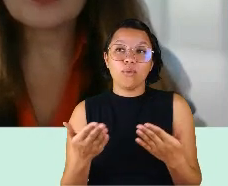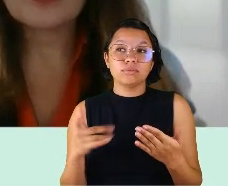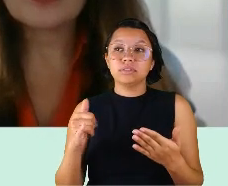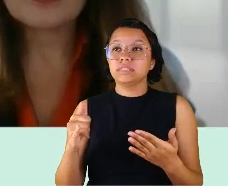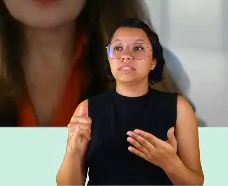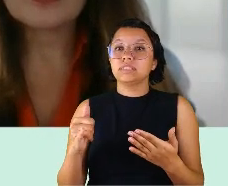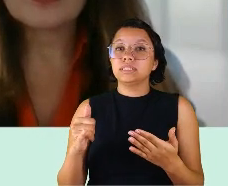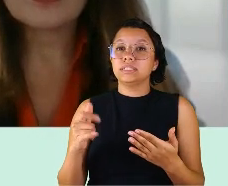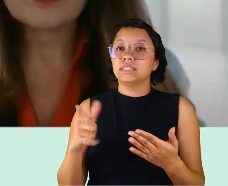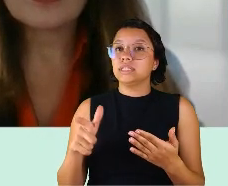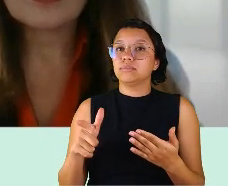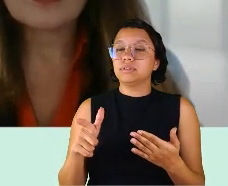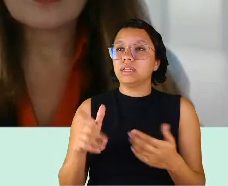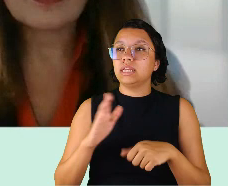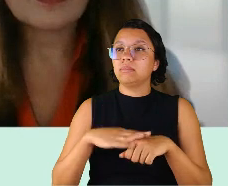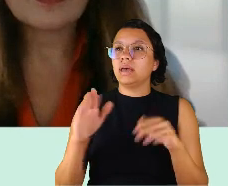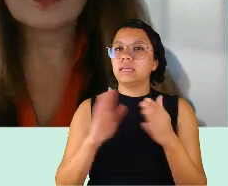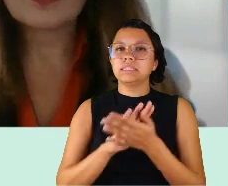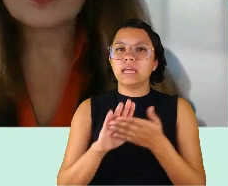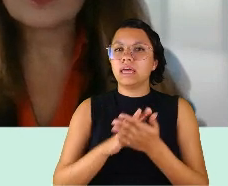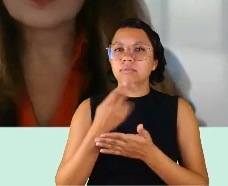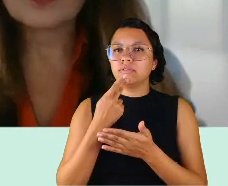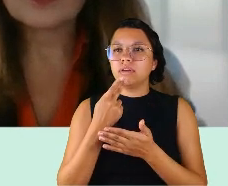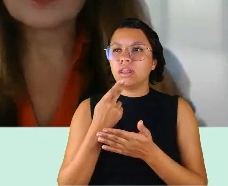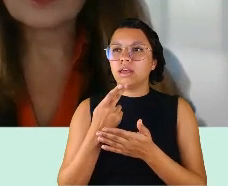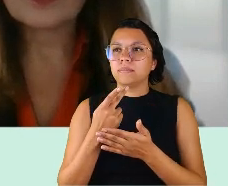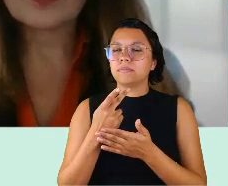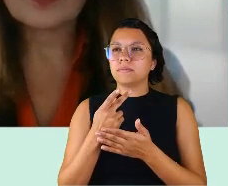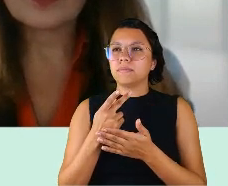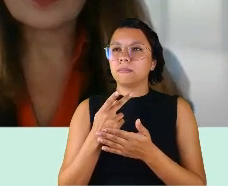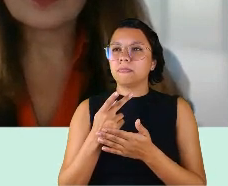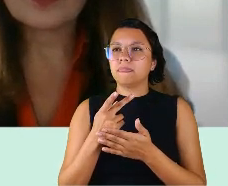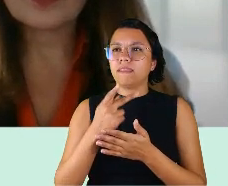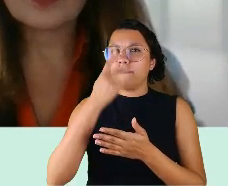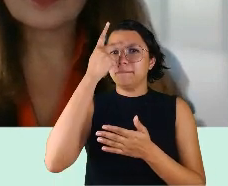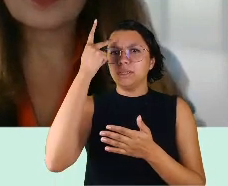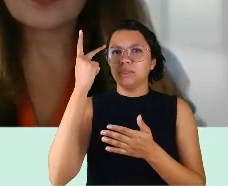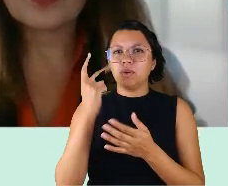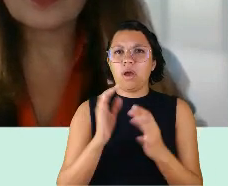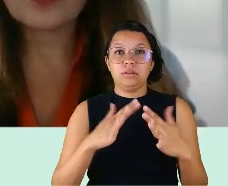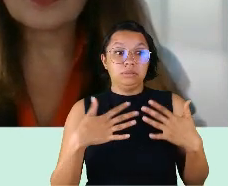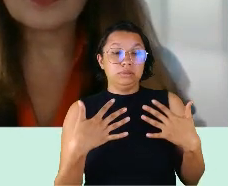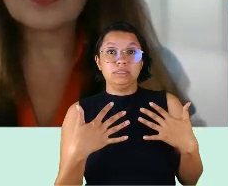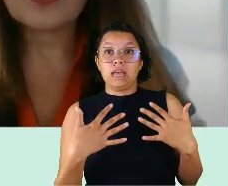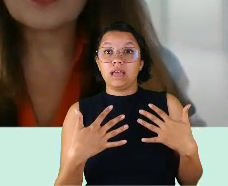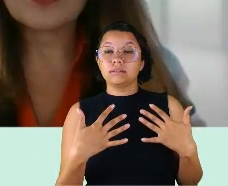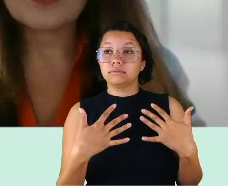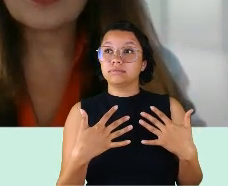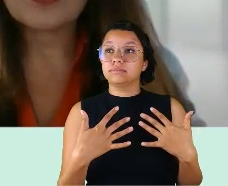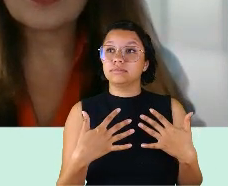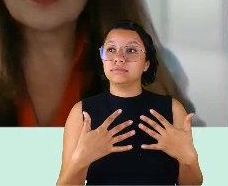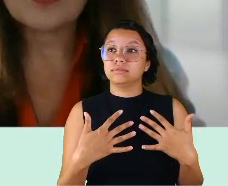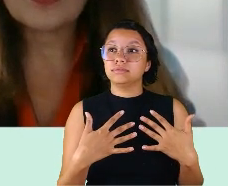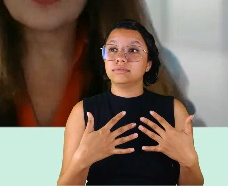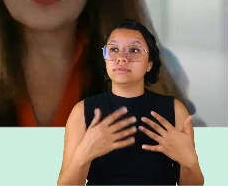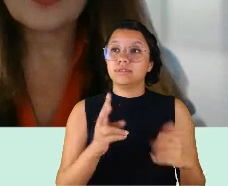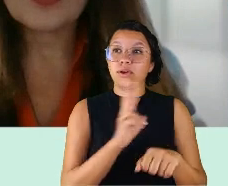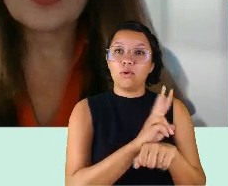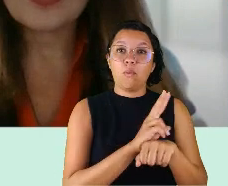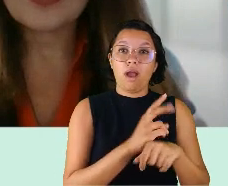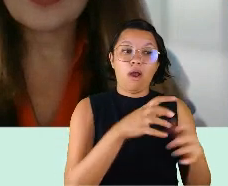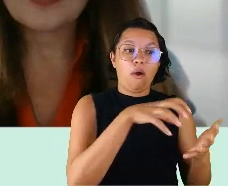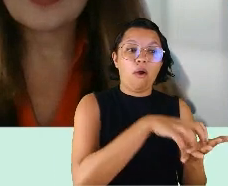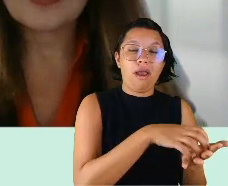houver mais ninguém mais tiver. O pessoal está assustado com a corregedoria,